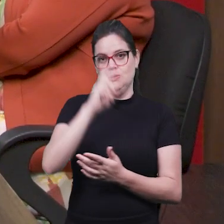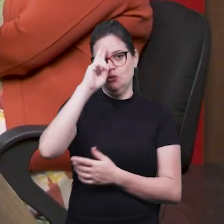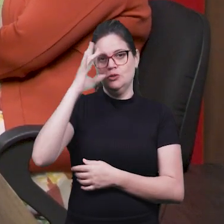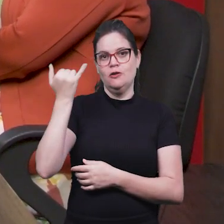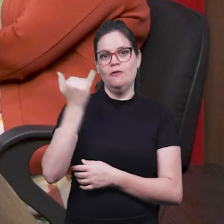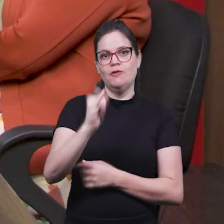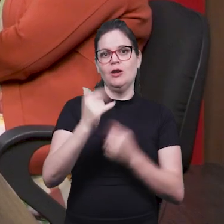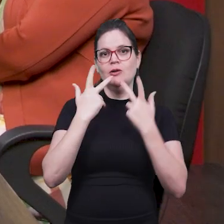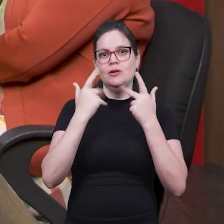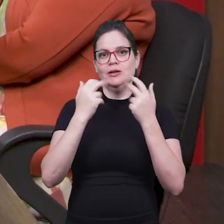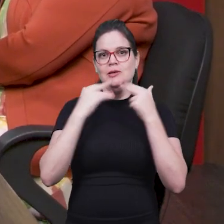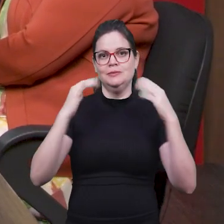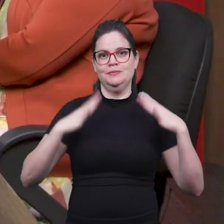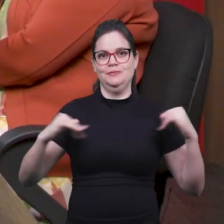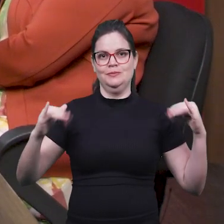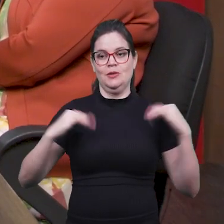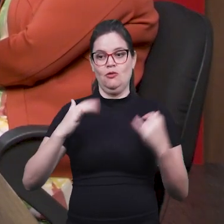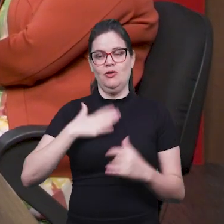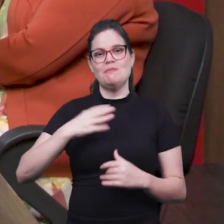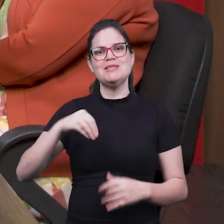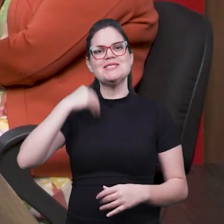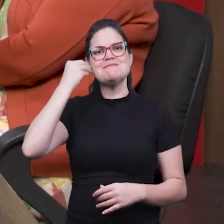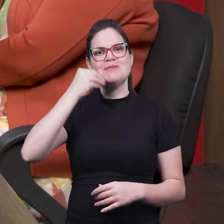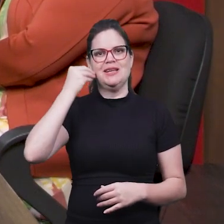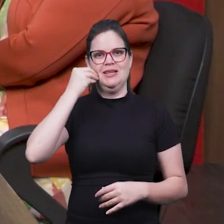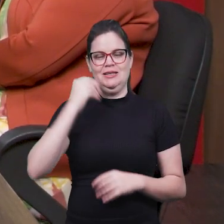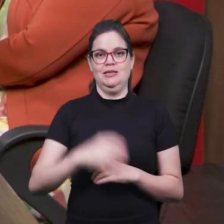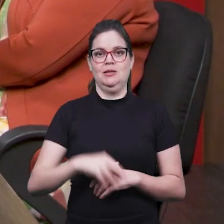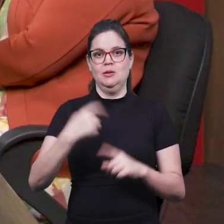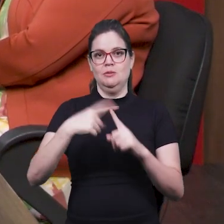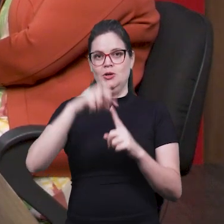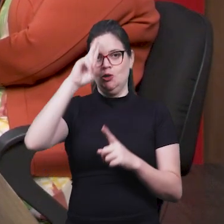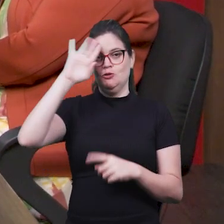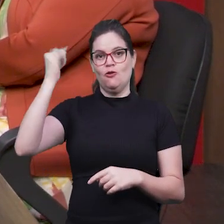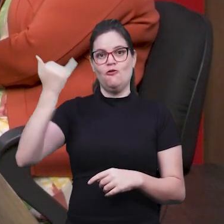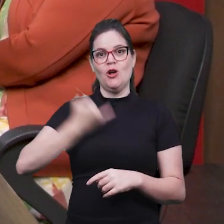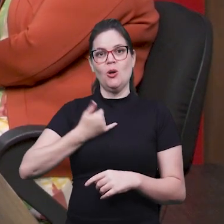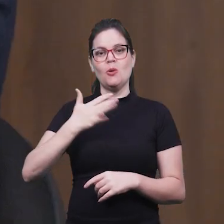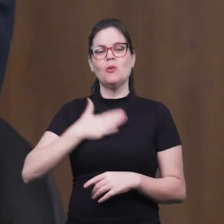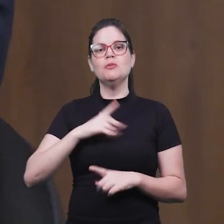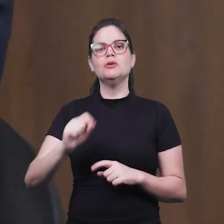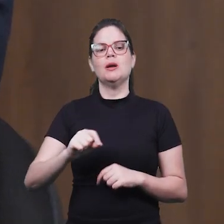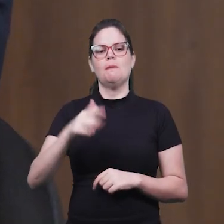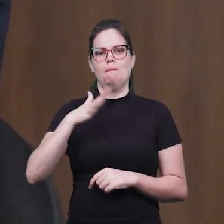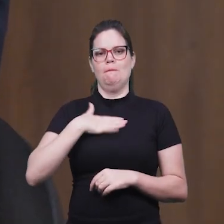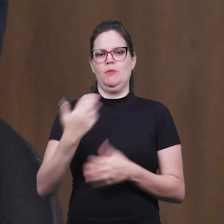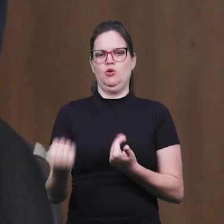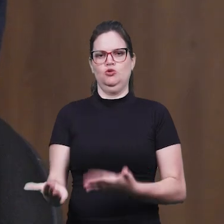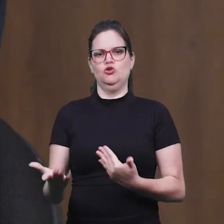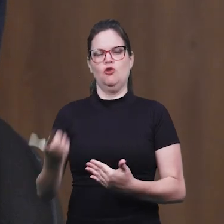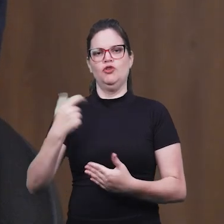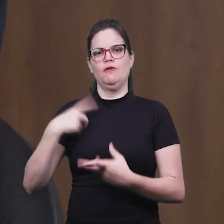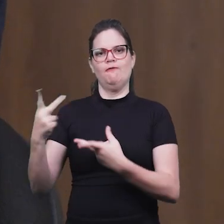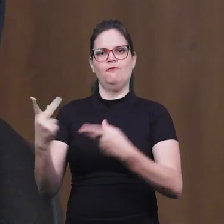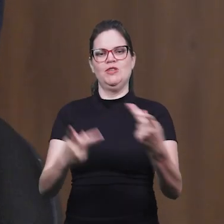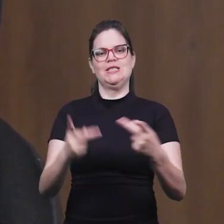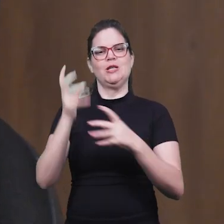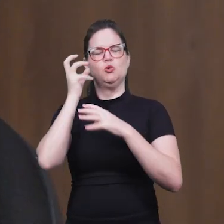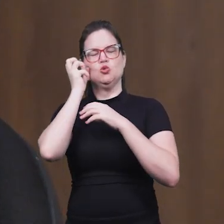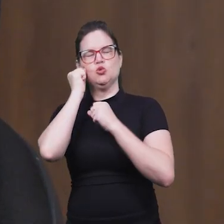dom espiritual. Meu jovem servo que eu visitei nessa madrugada com um sonho. E ele definiu o sonho todo para mim. Eu